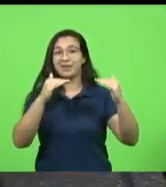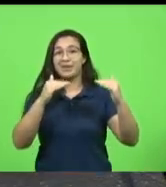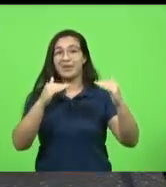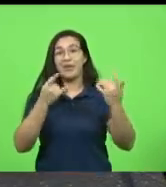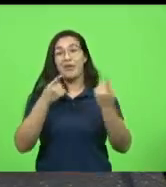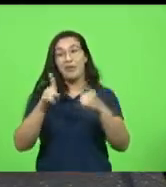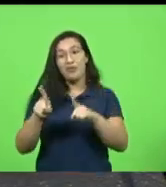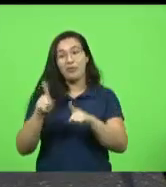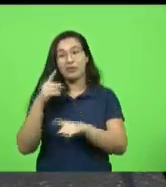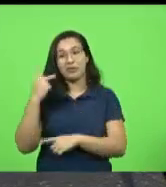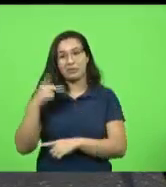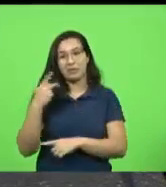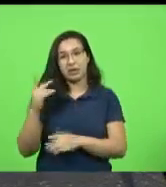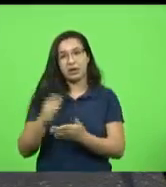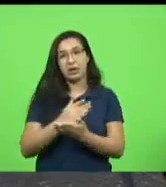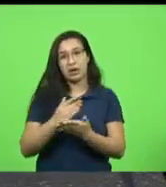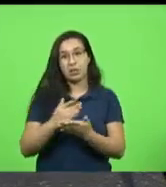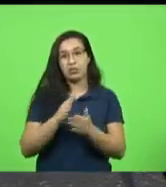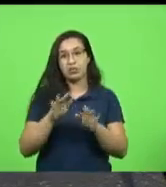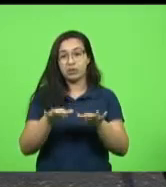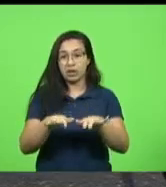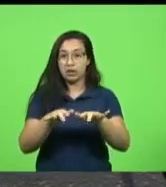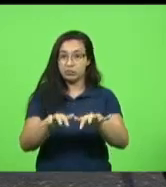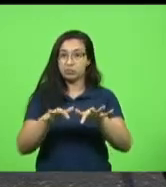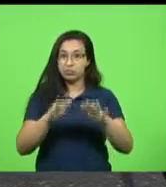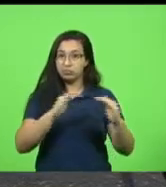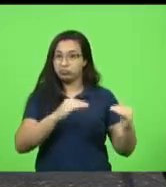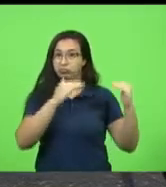Então, oriento a nossa bancada